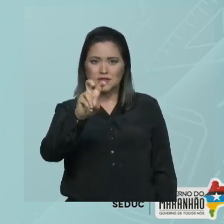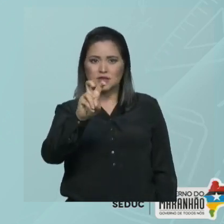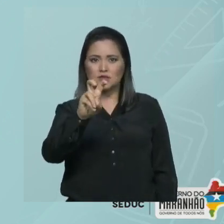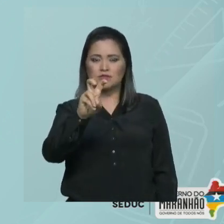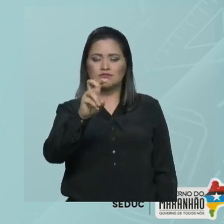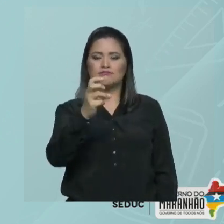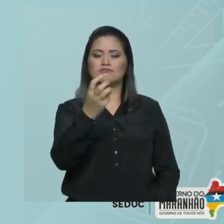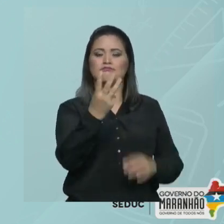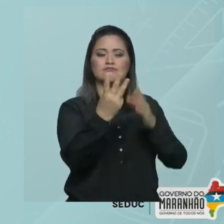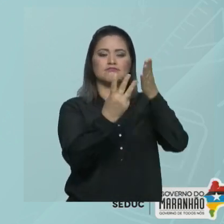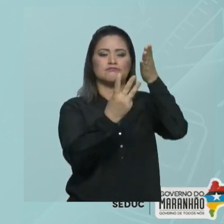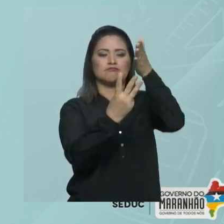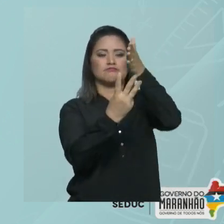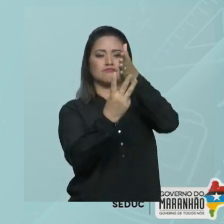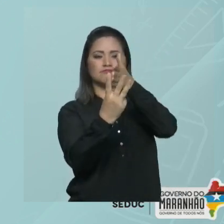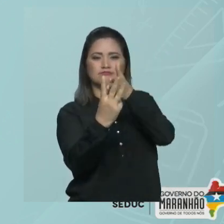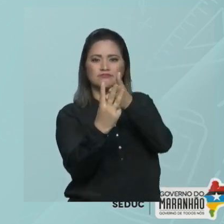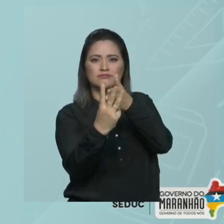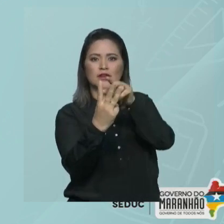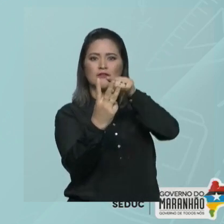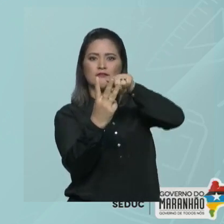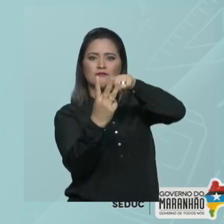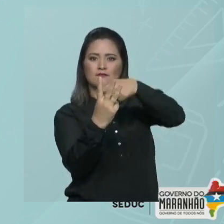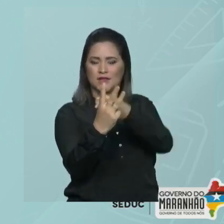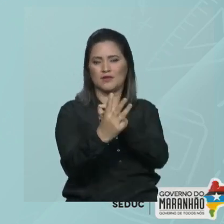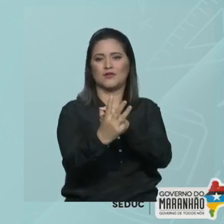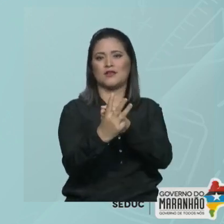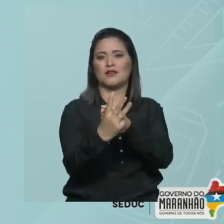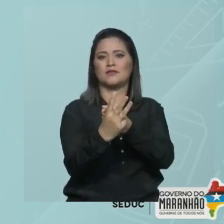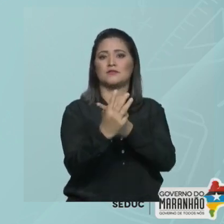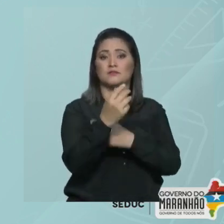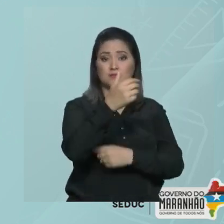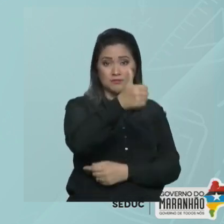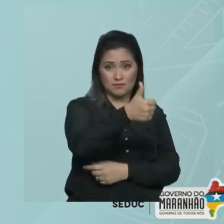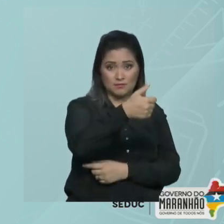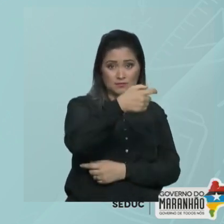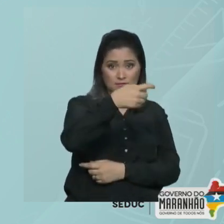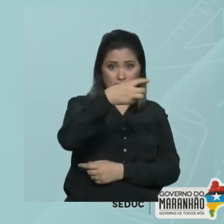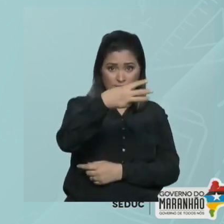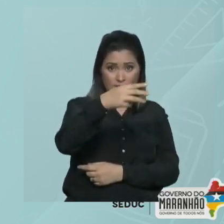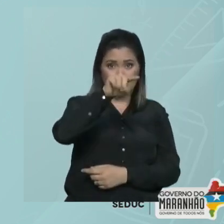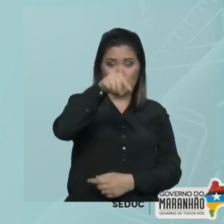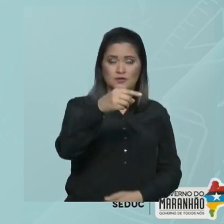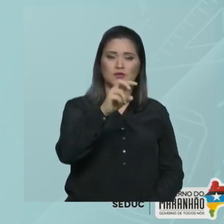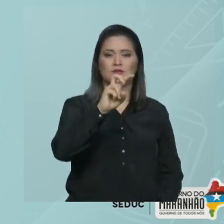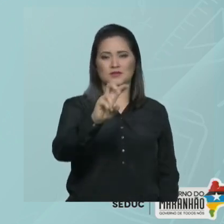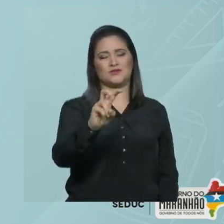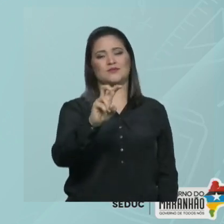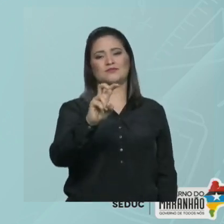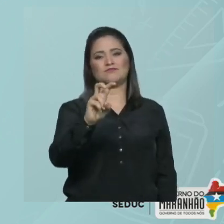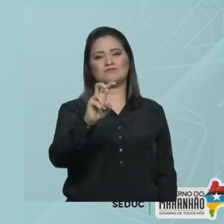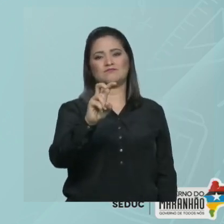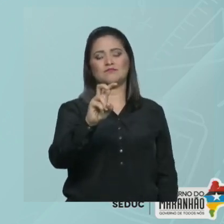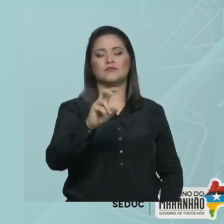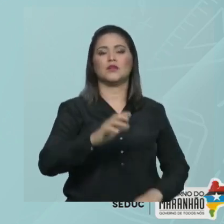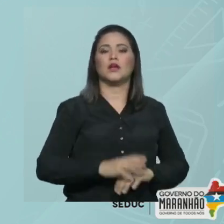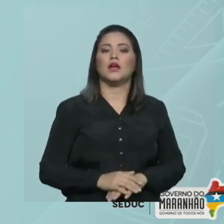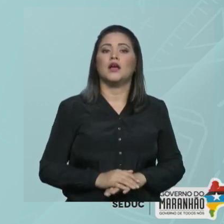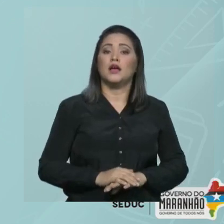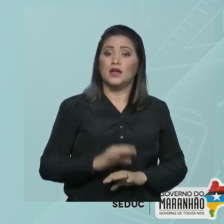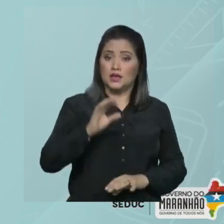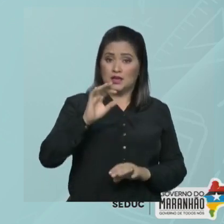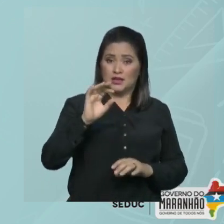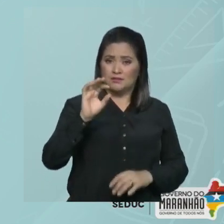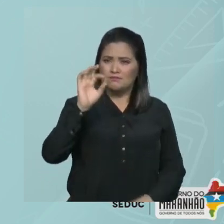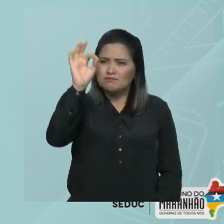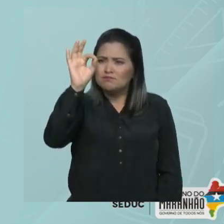fazer o quê? Vou pegar, esse 100 representa o símbolo de porcentagem. Esse símbolo de porcentagem,